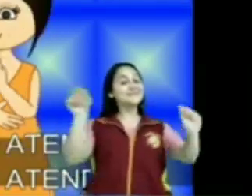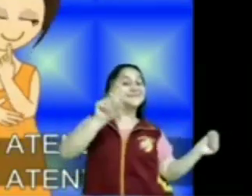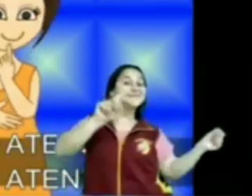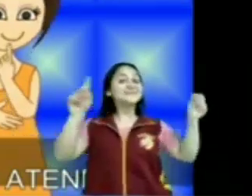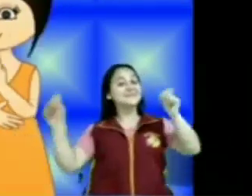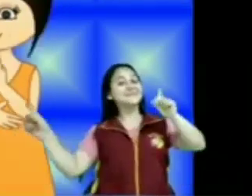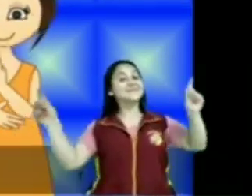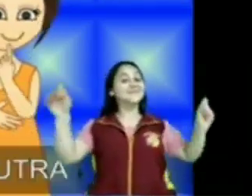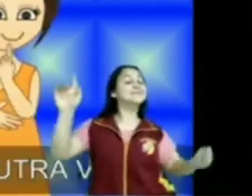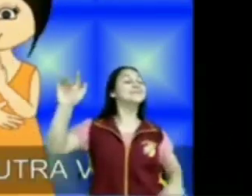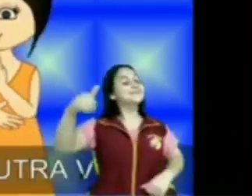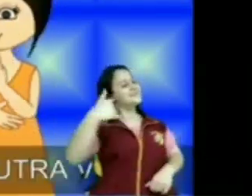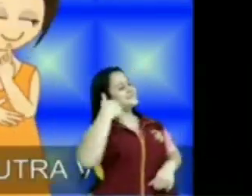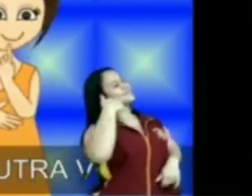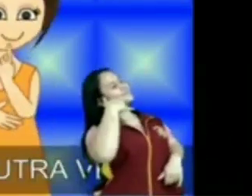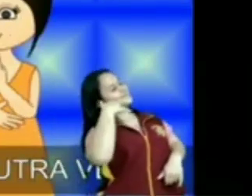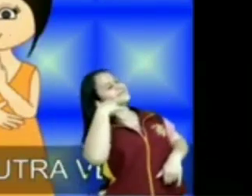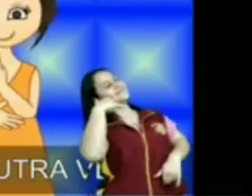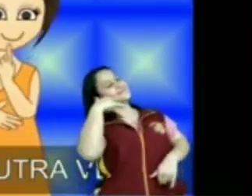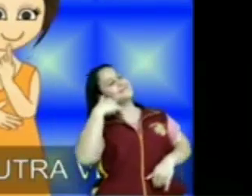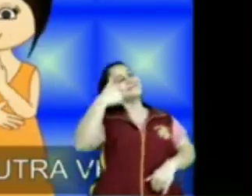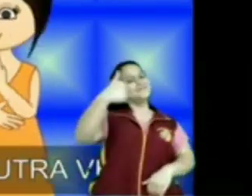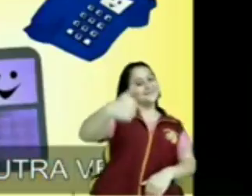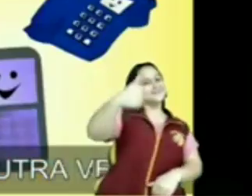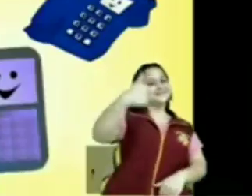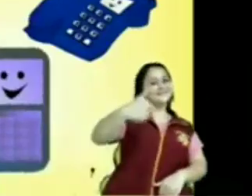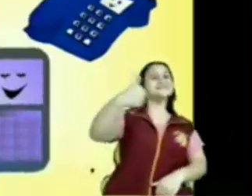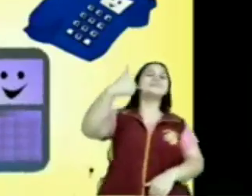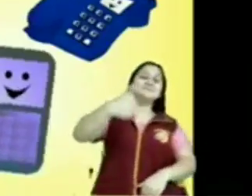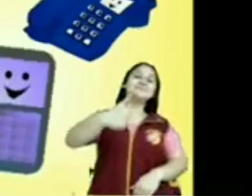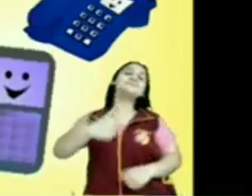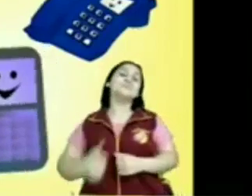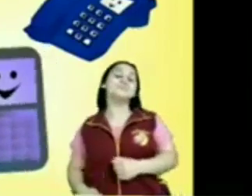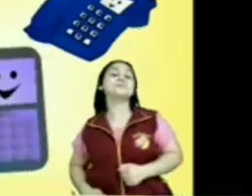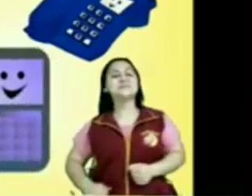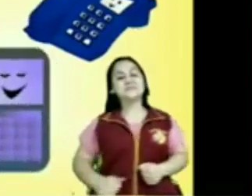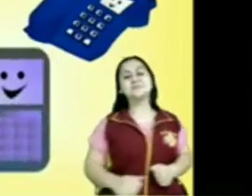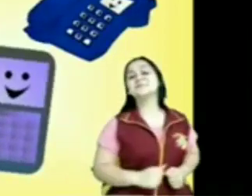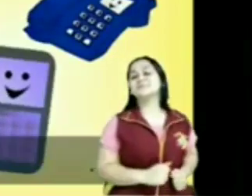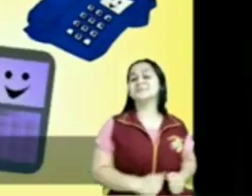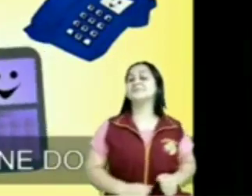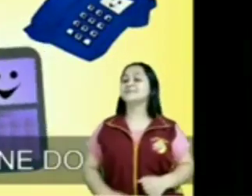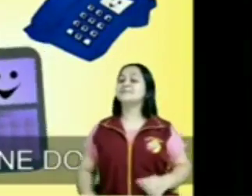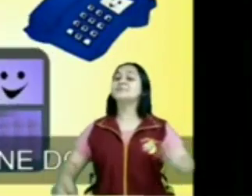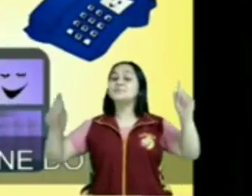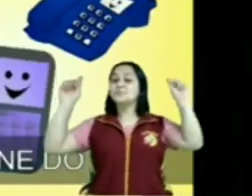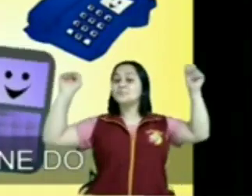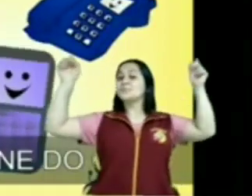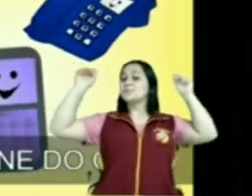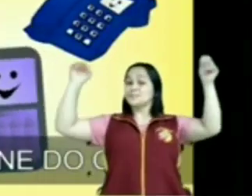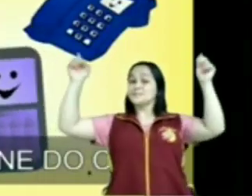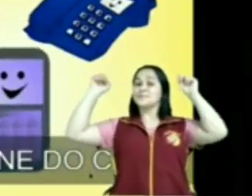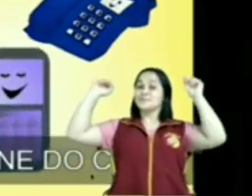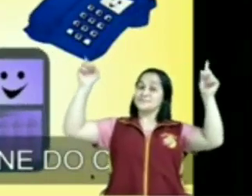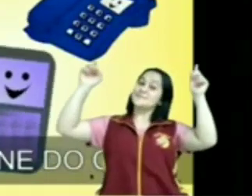E se não atender, diz que outra vez. O telefone